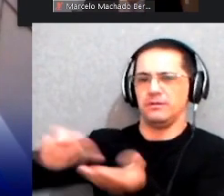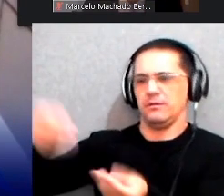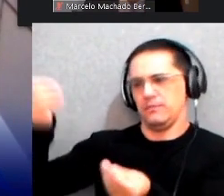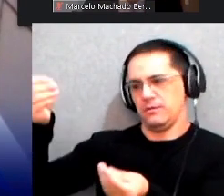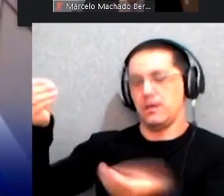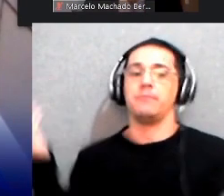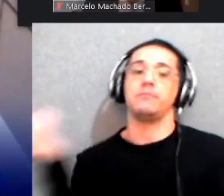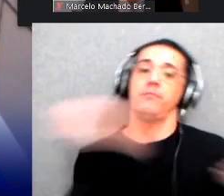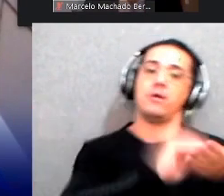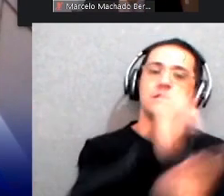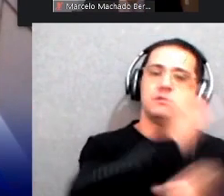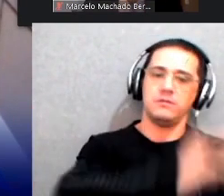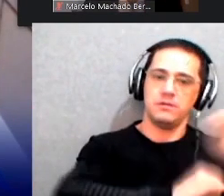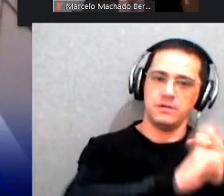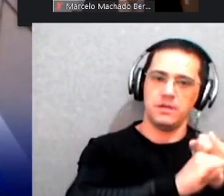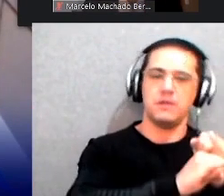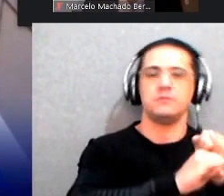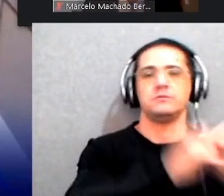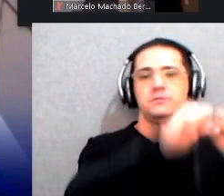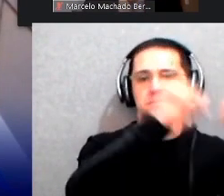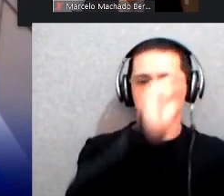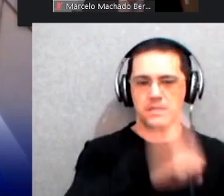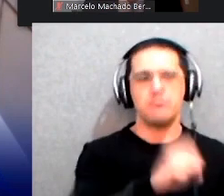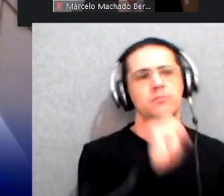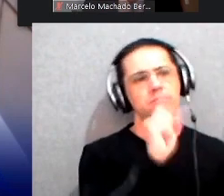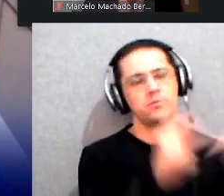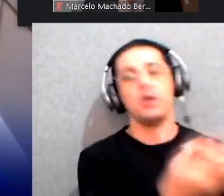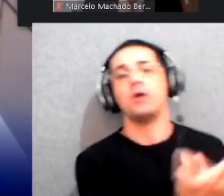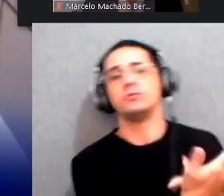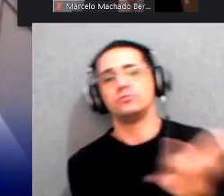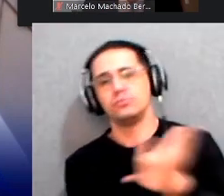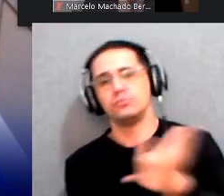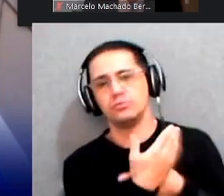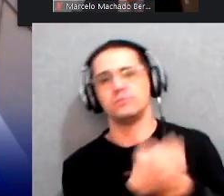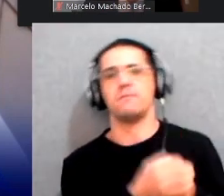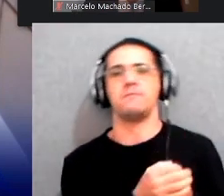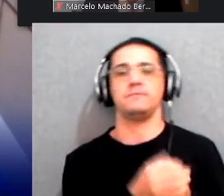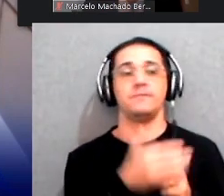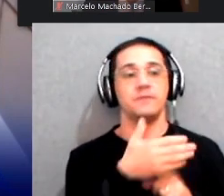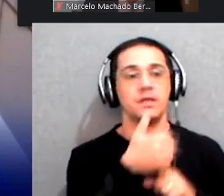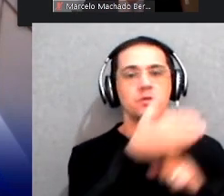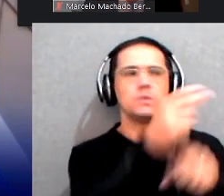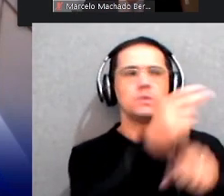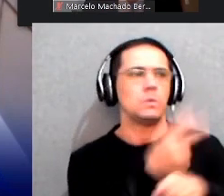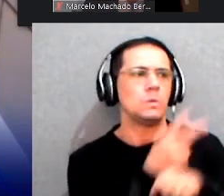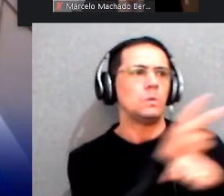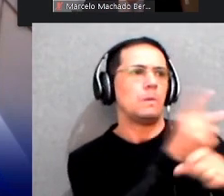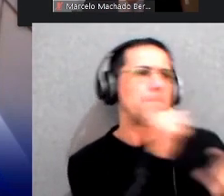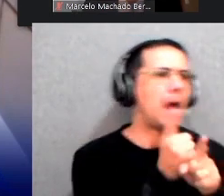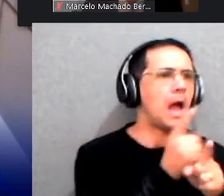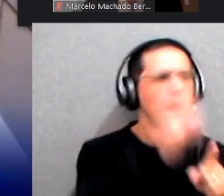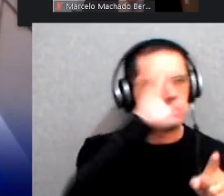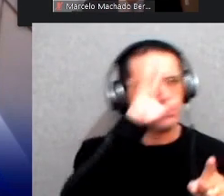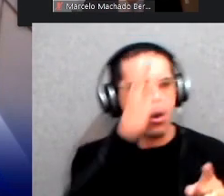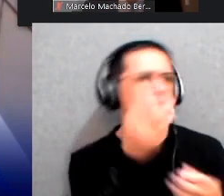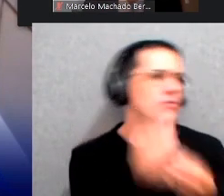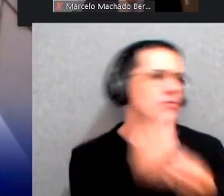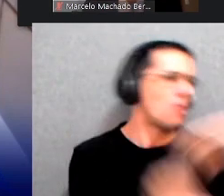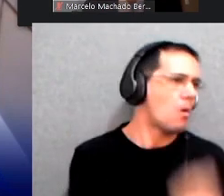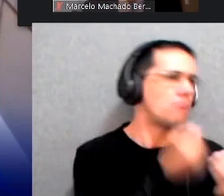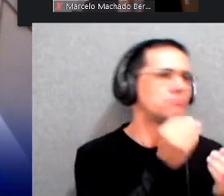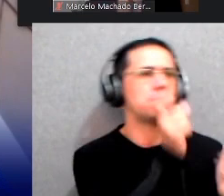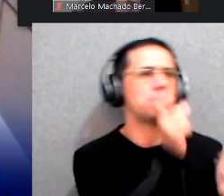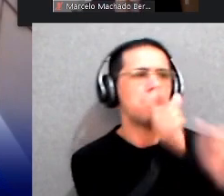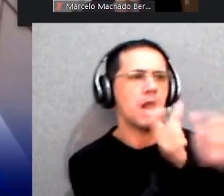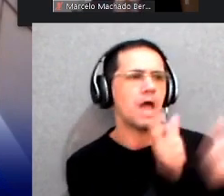Pode. Você inserir tecnologia na comunicação dos atos, facilitar o acesso a decisões. Você ter até